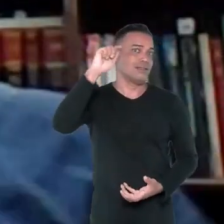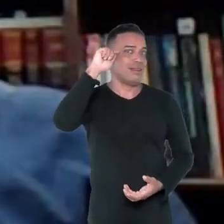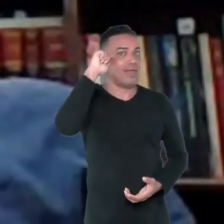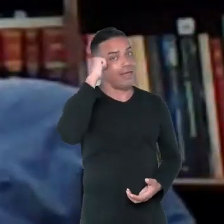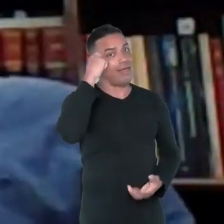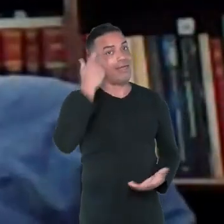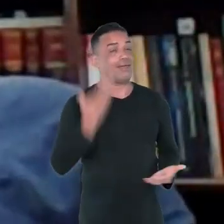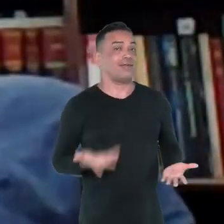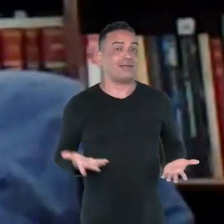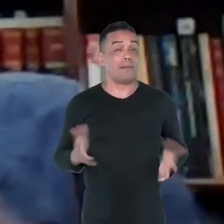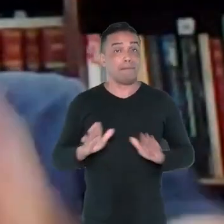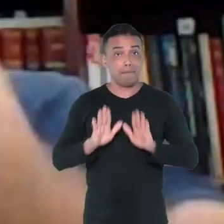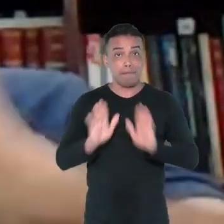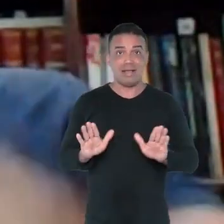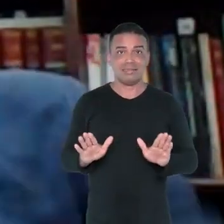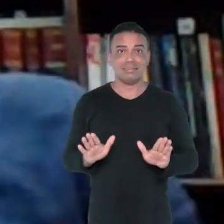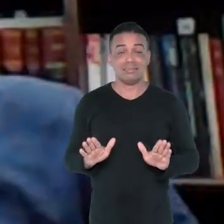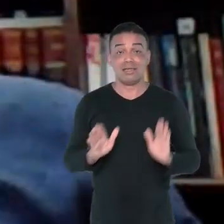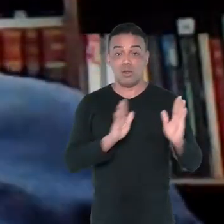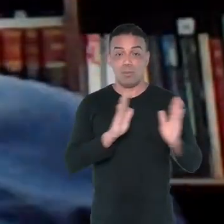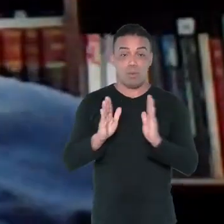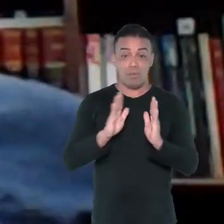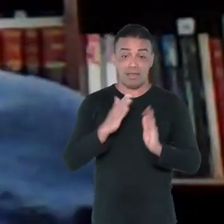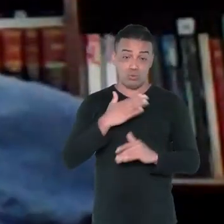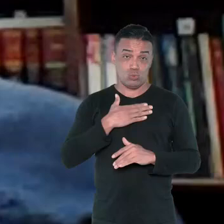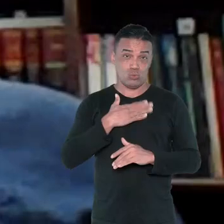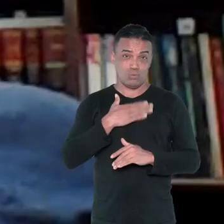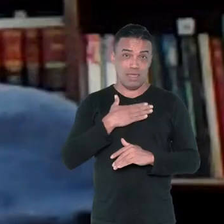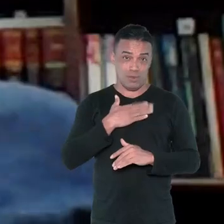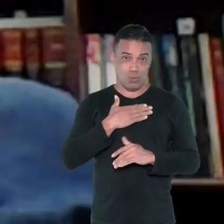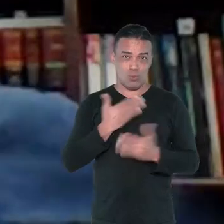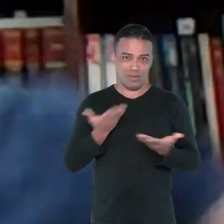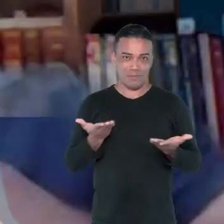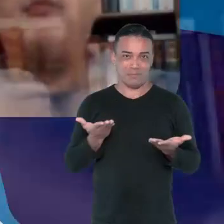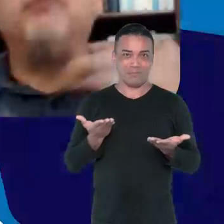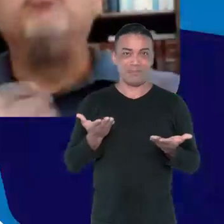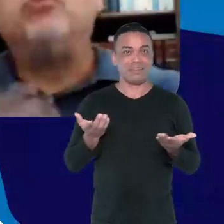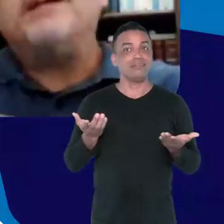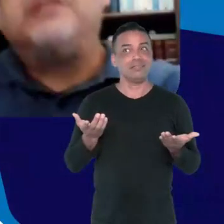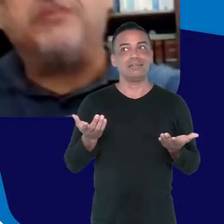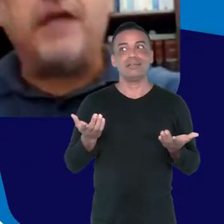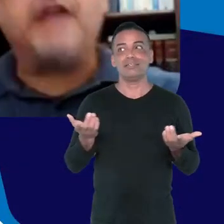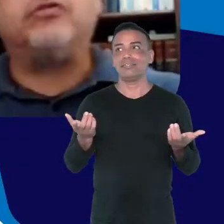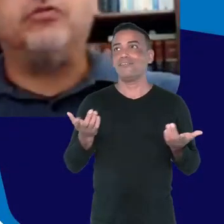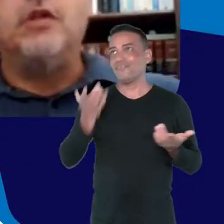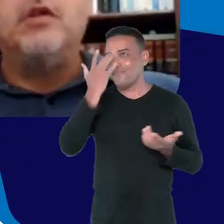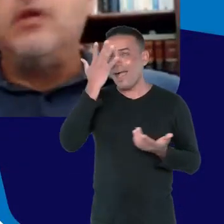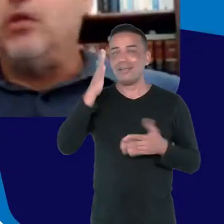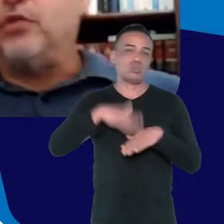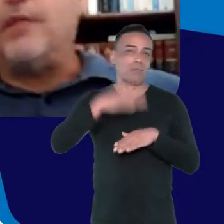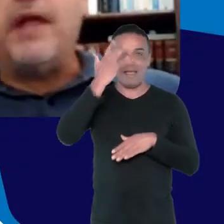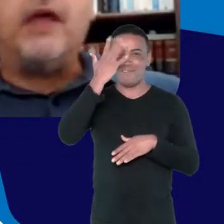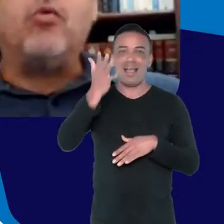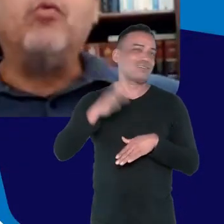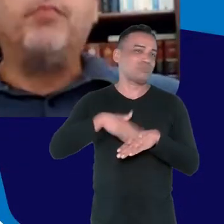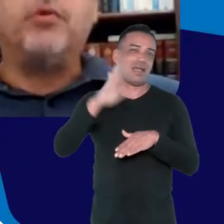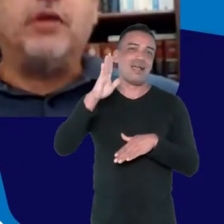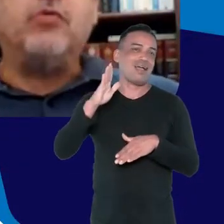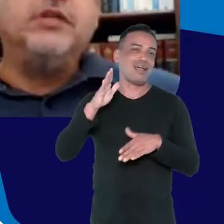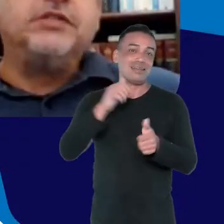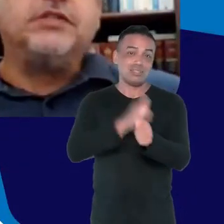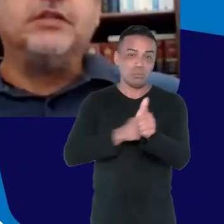negra, né? Mas no meu caso para mim foi muito mais fácil eu trabalhar